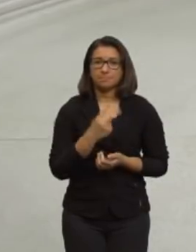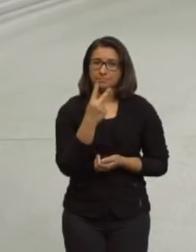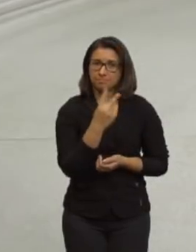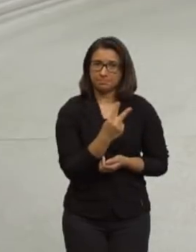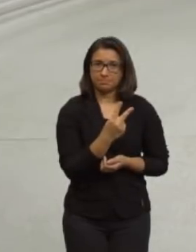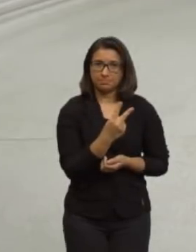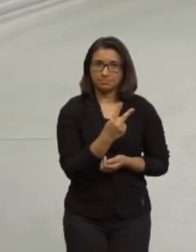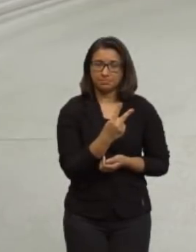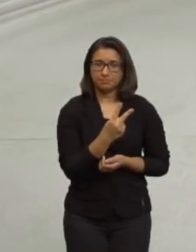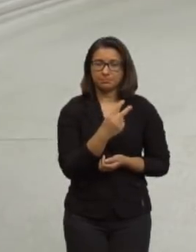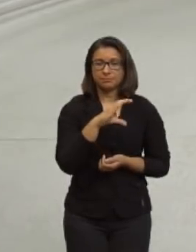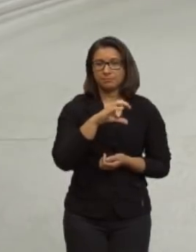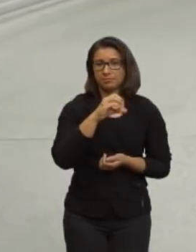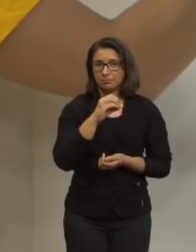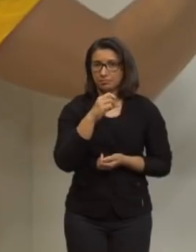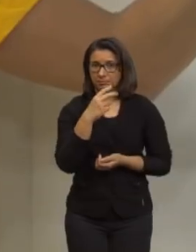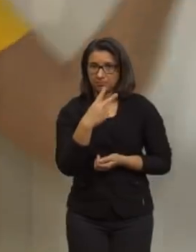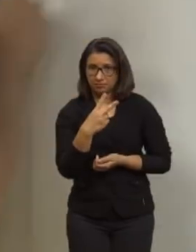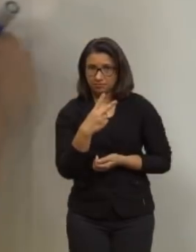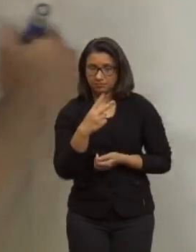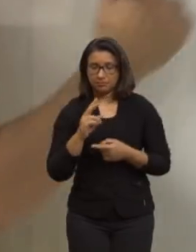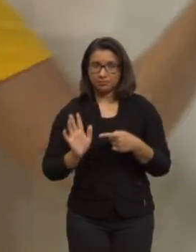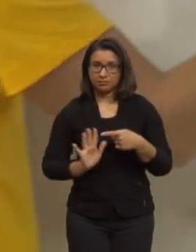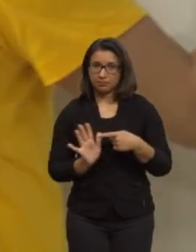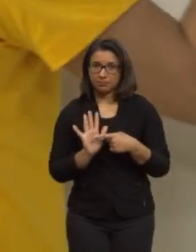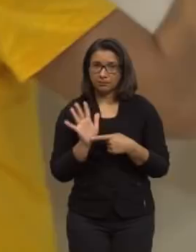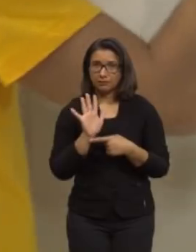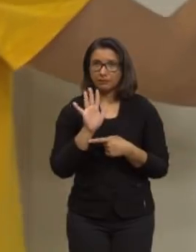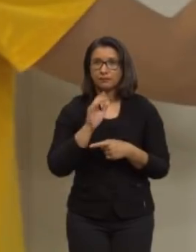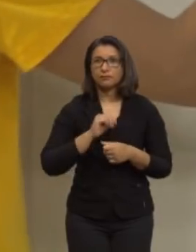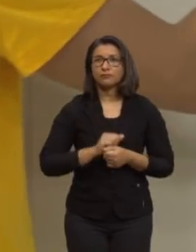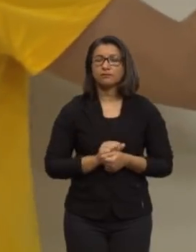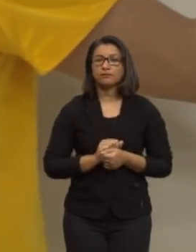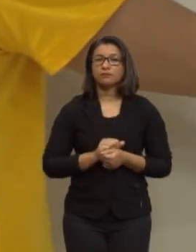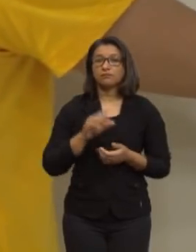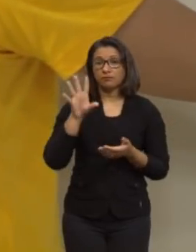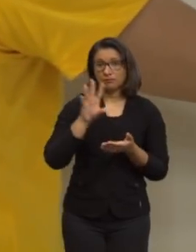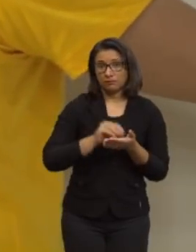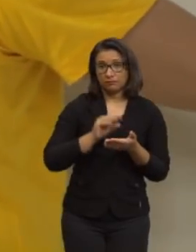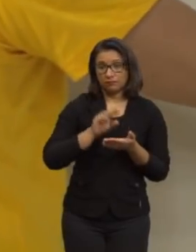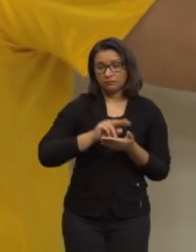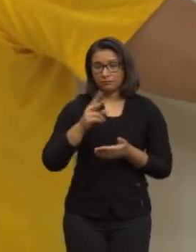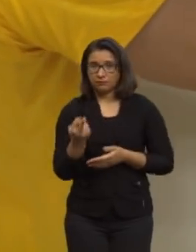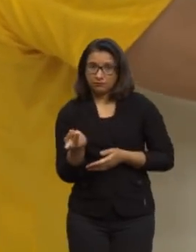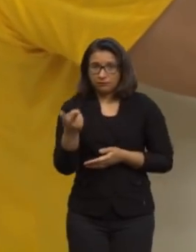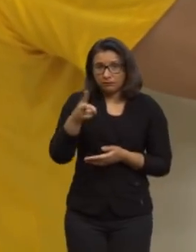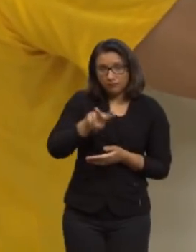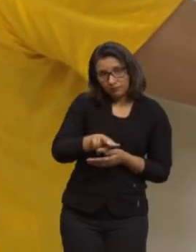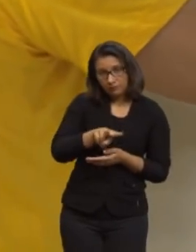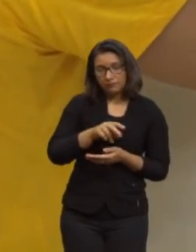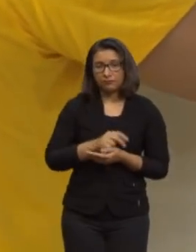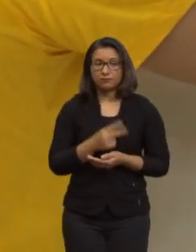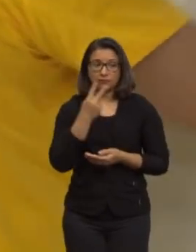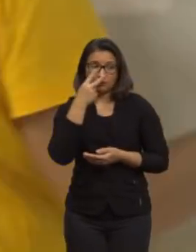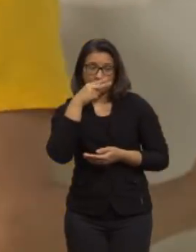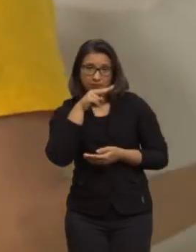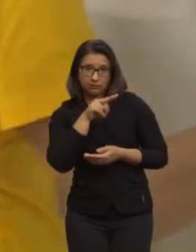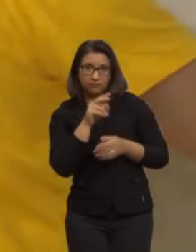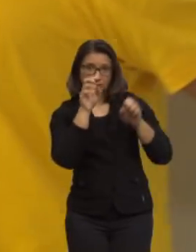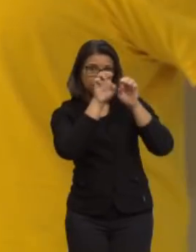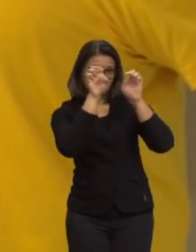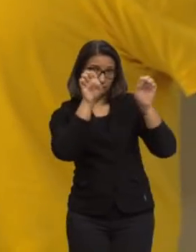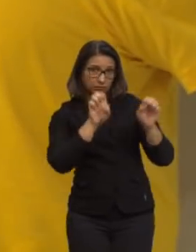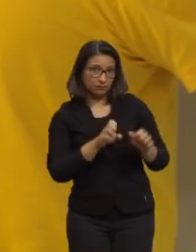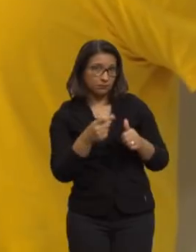12 co2 gasoso ai eu tô copiando os produtos invertidos tá olhem lá equação